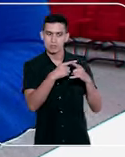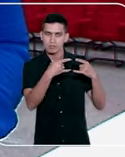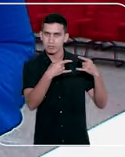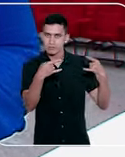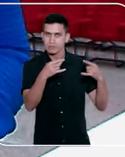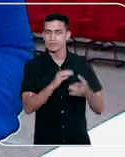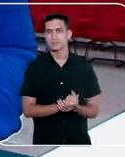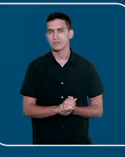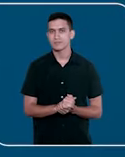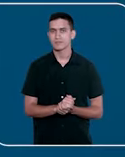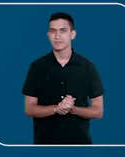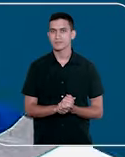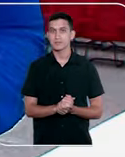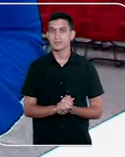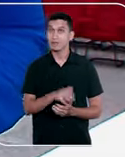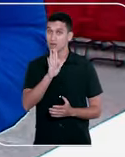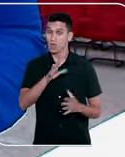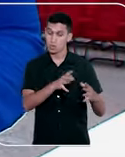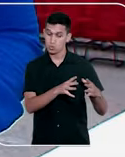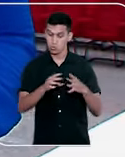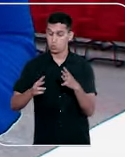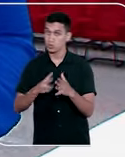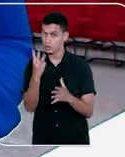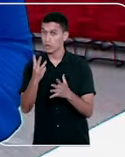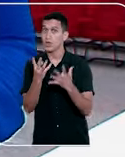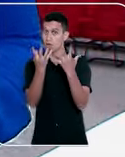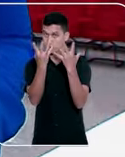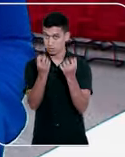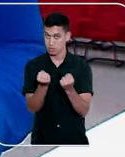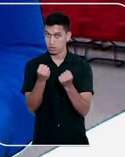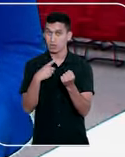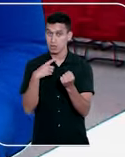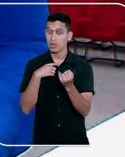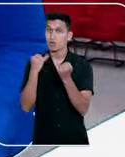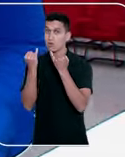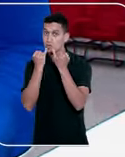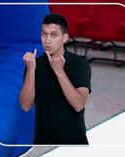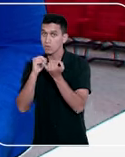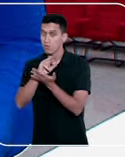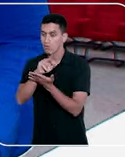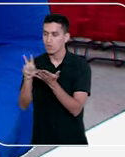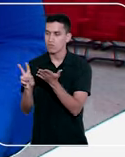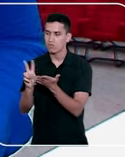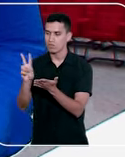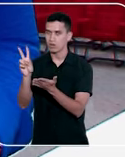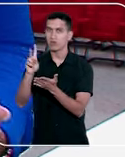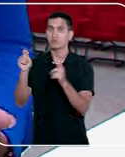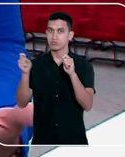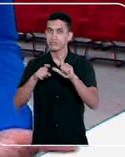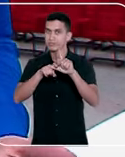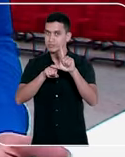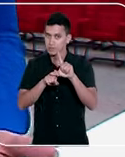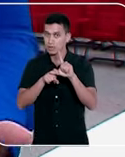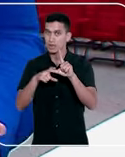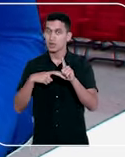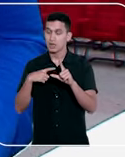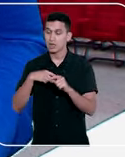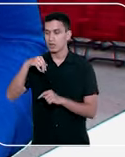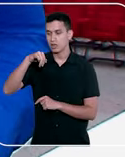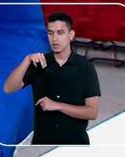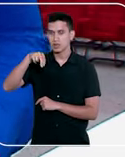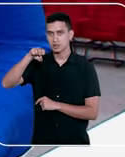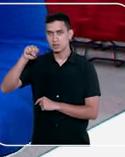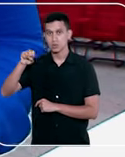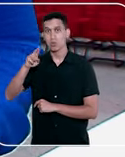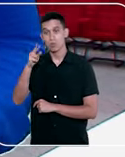entrada nos jogos. Já a terceira turma autorizou a obtenção de dados de valores penhoráveis via ofício ao